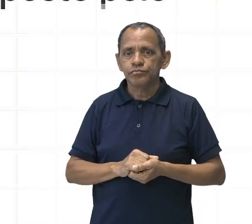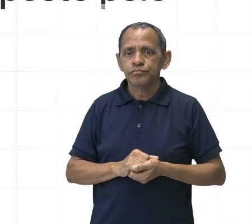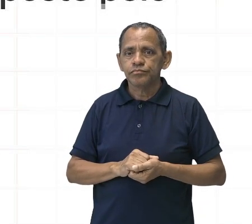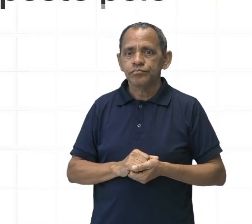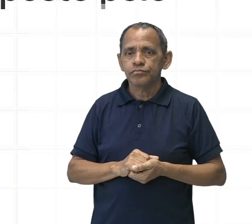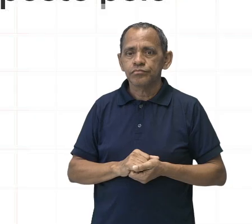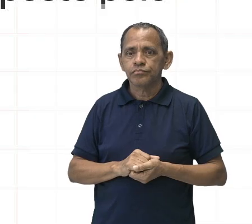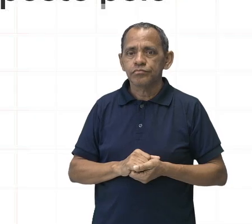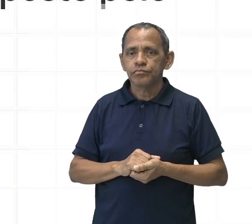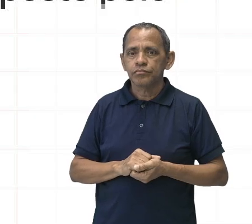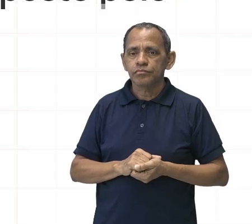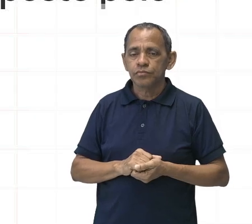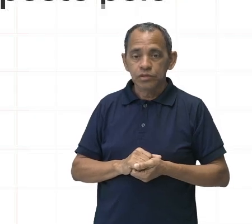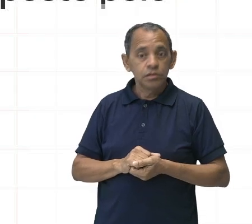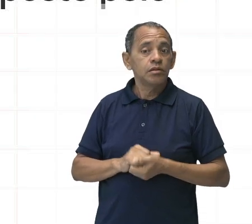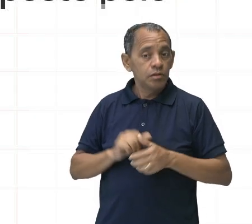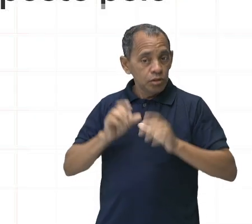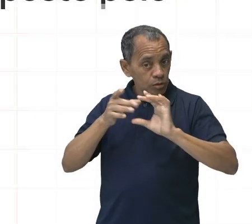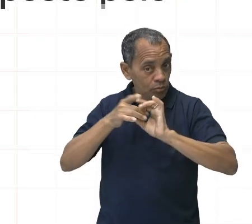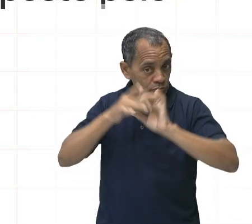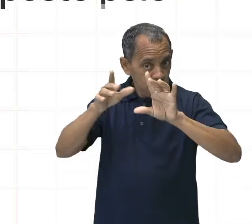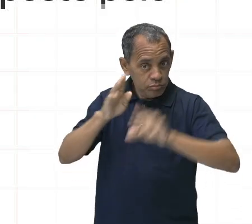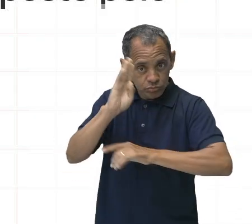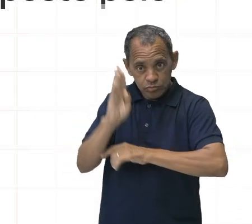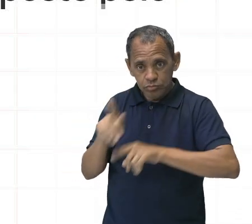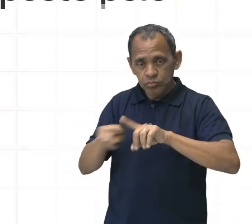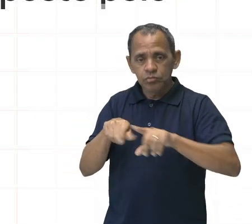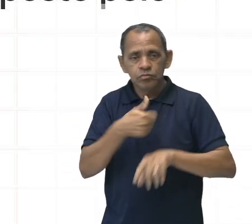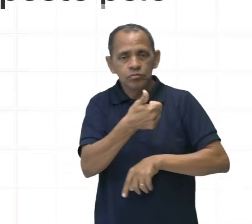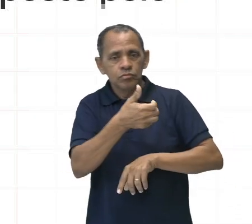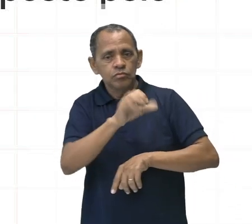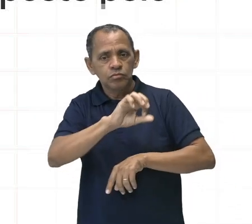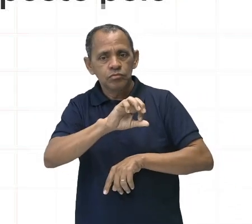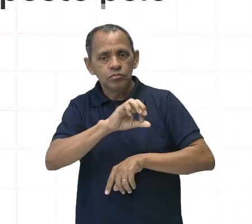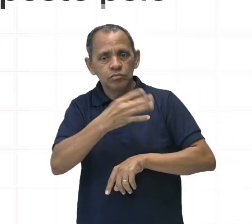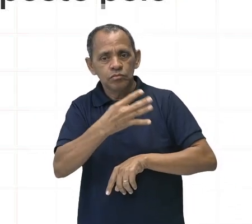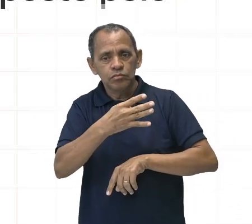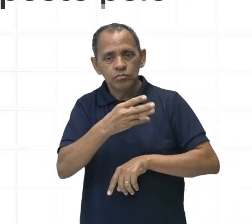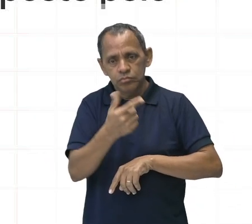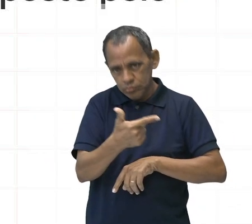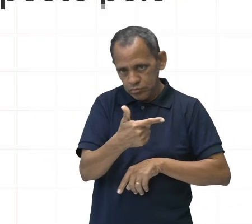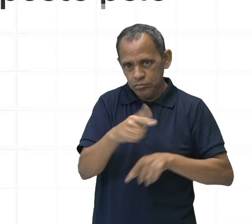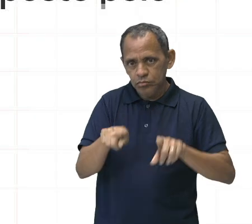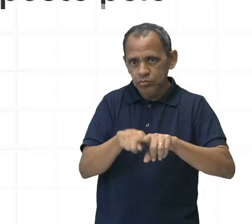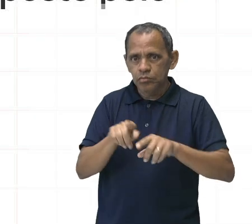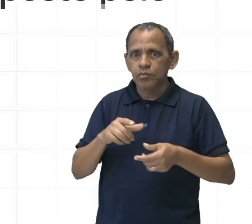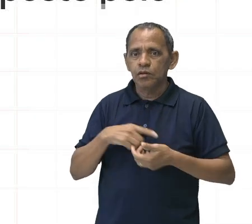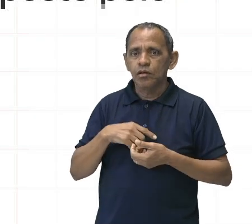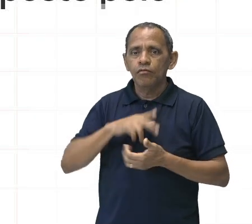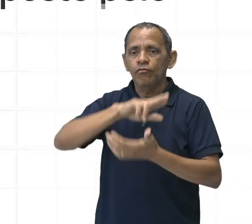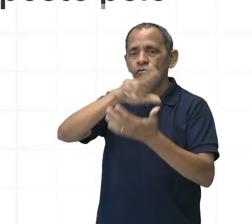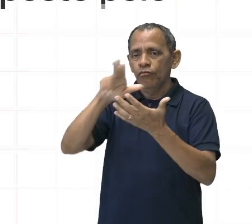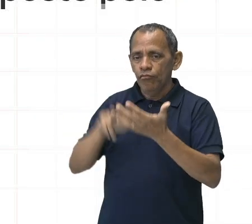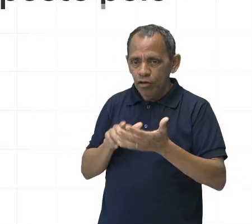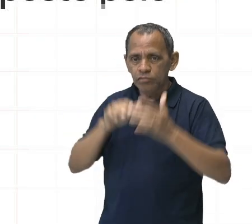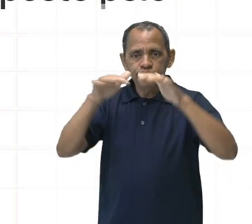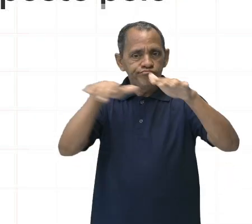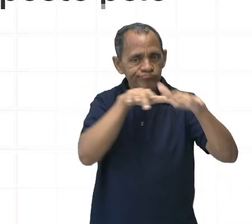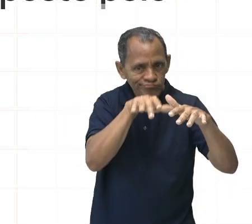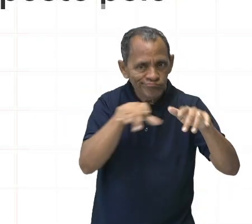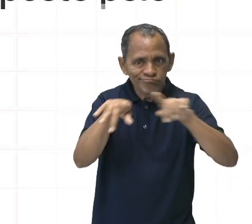A redemocratização do Brasil. Em 42, inicia-se pelo Brasil uma série de